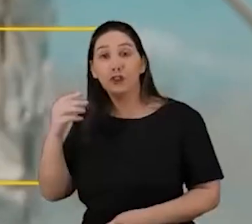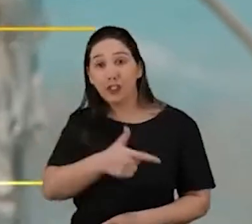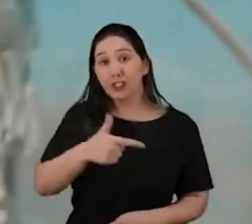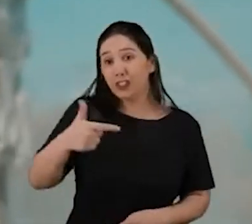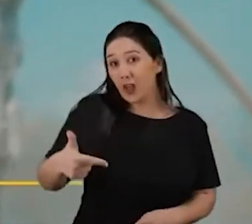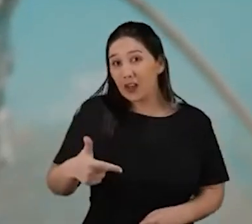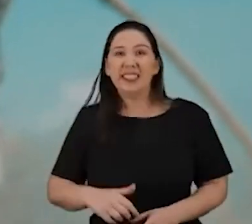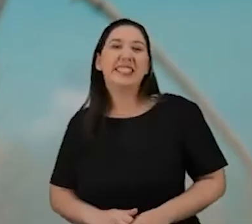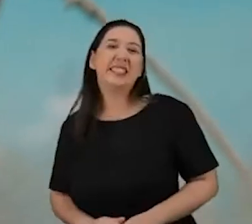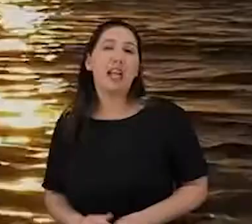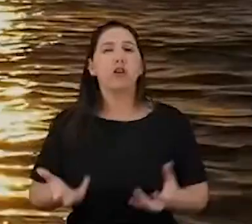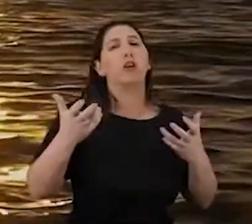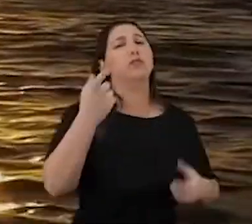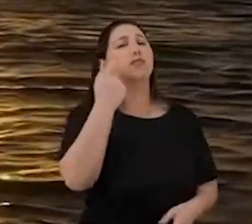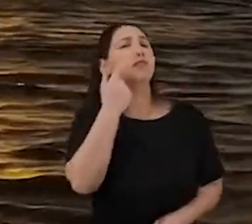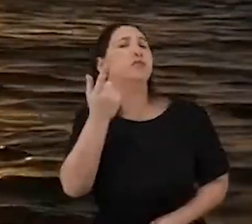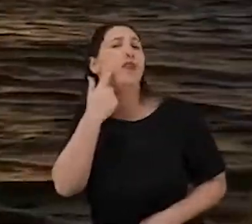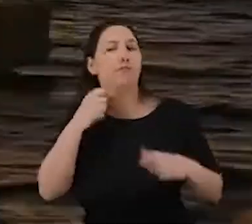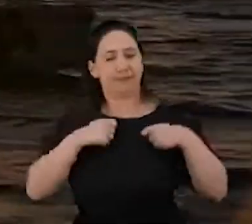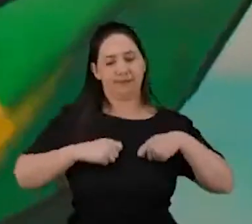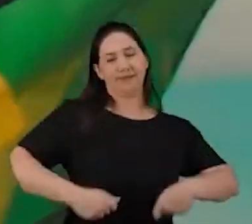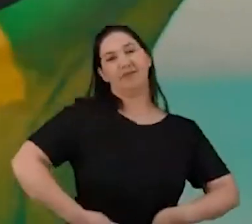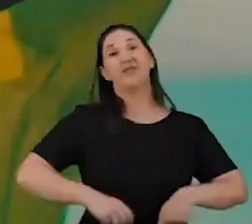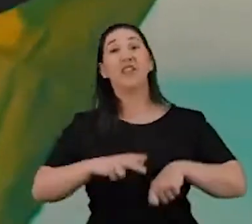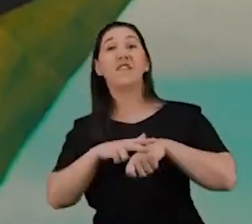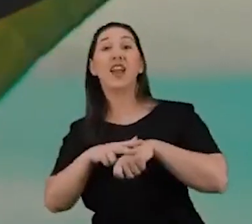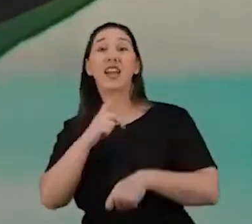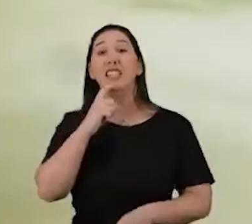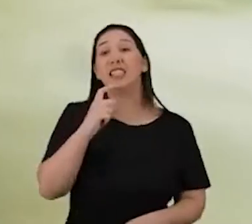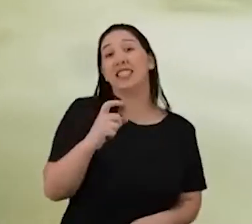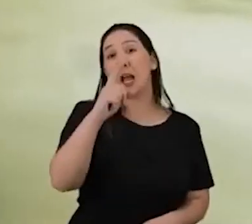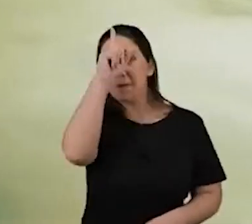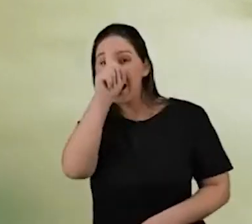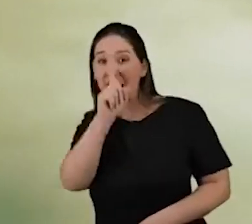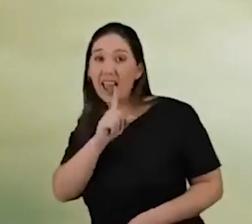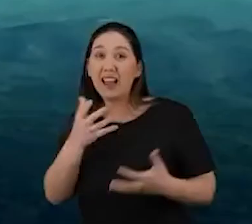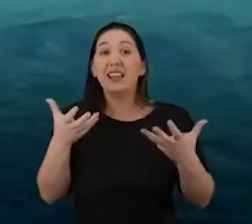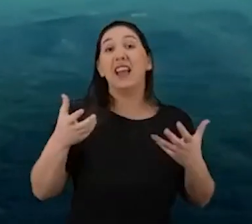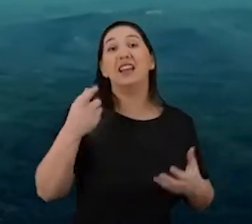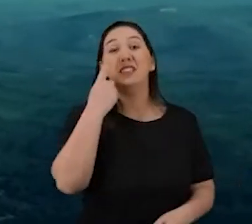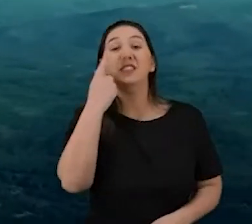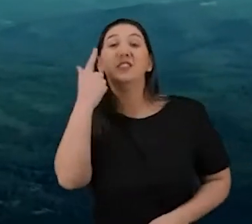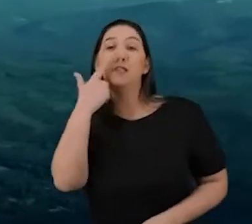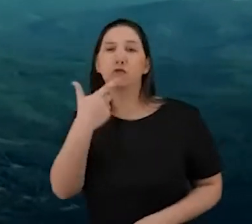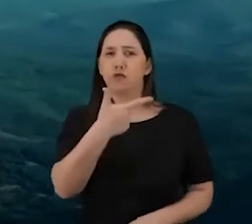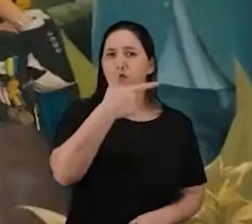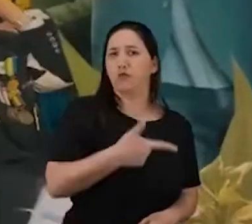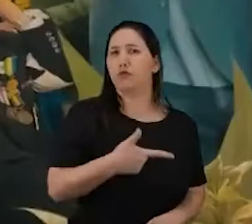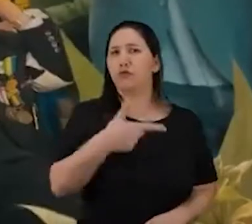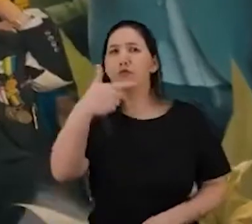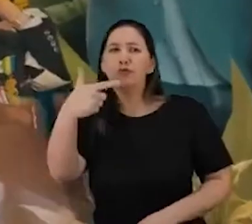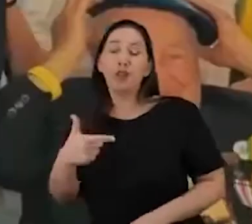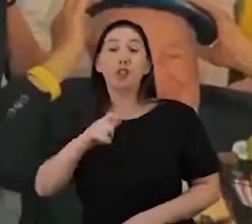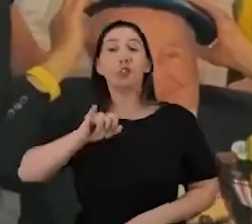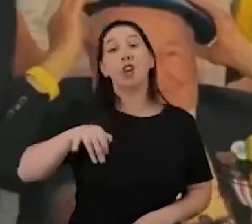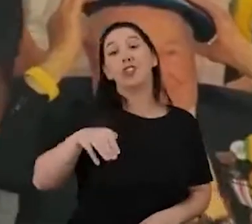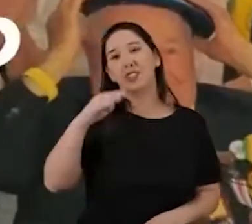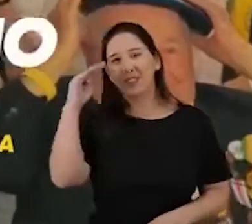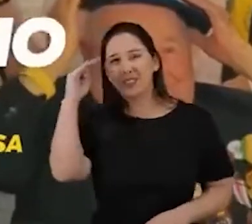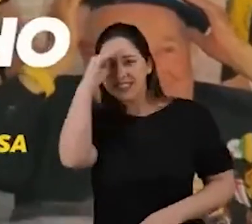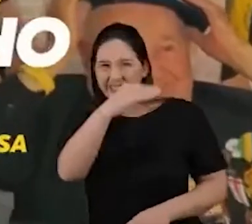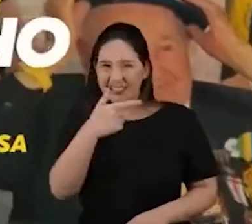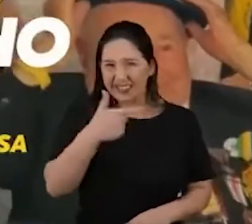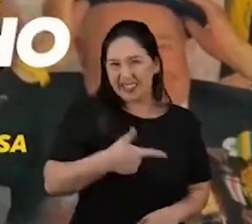Jorginho é 22, agora eu quero ver você de verde e amarelo, Jorginho é 22. Agora é Bolsonaro, é